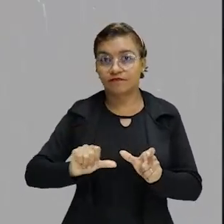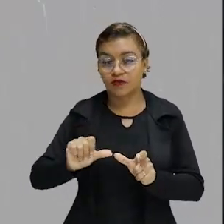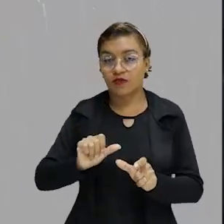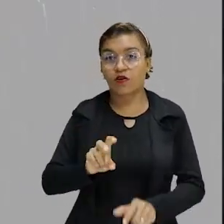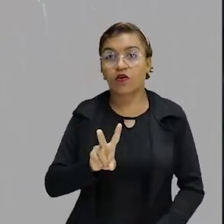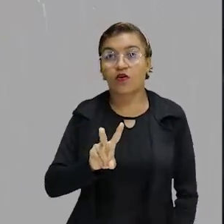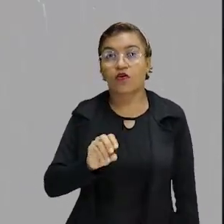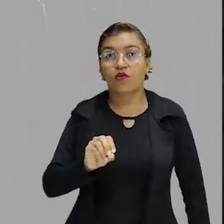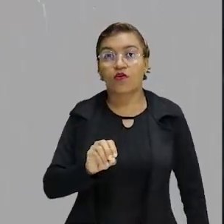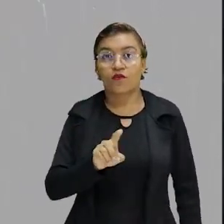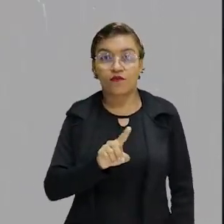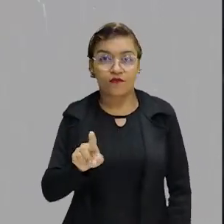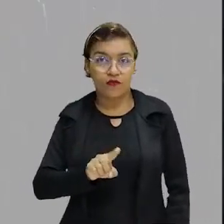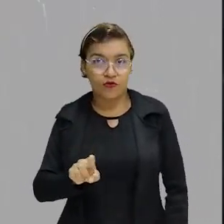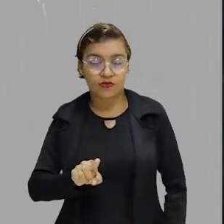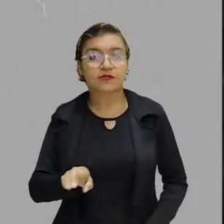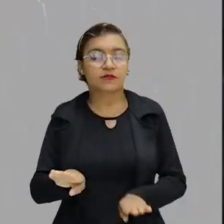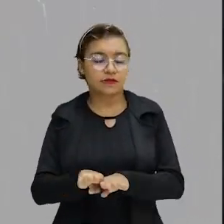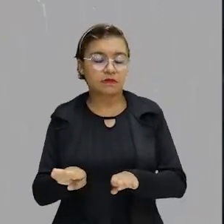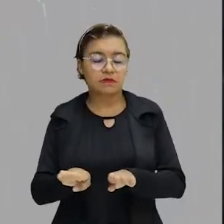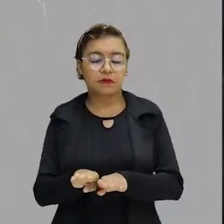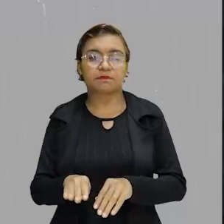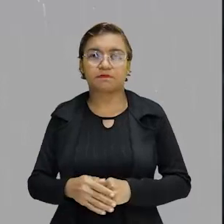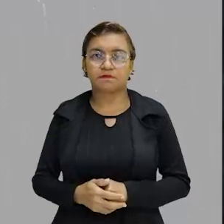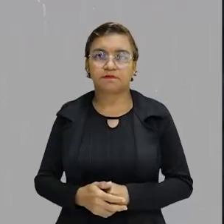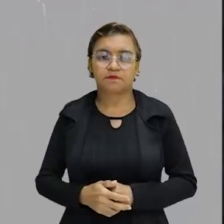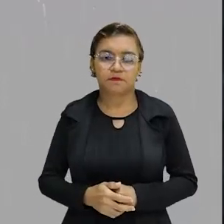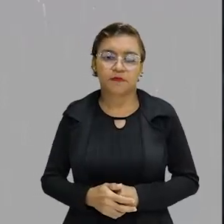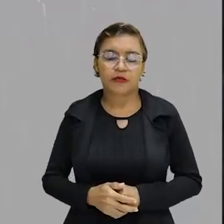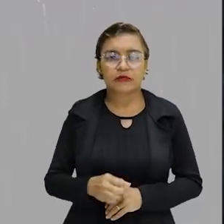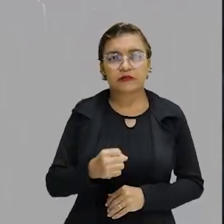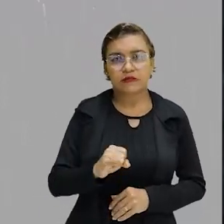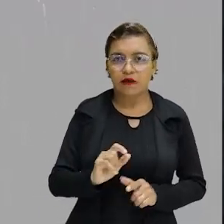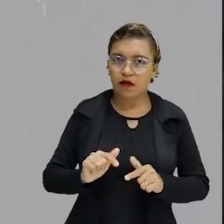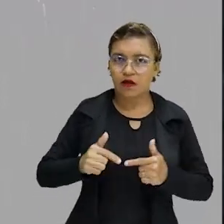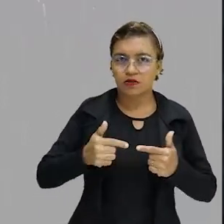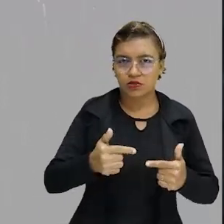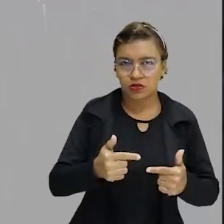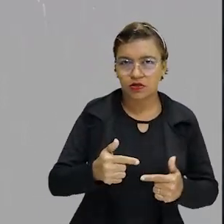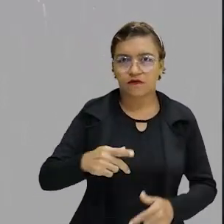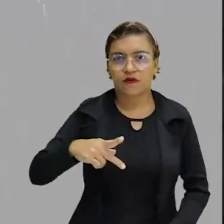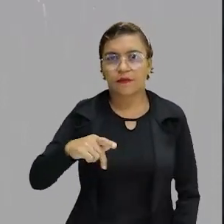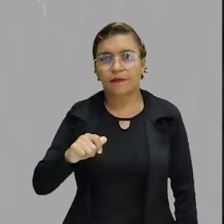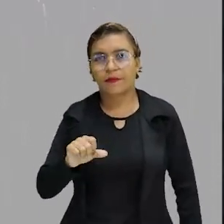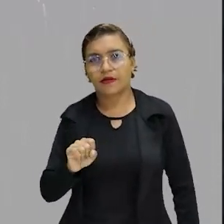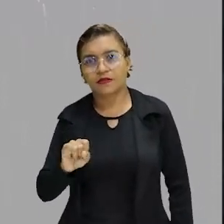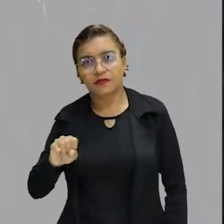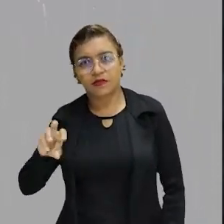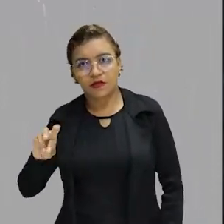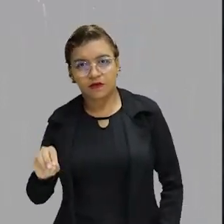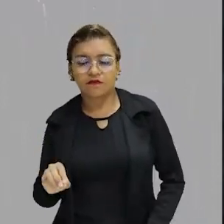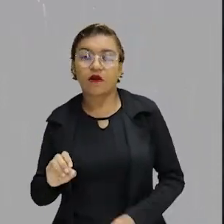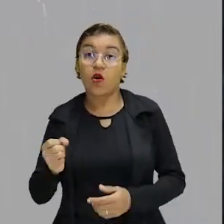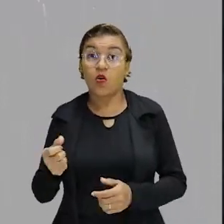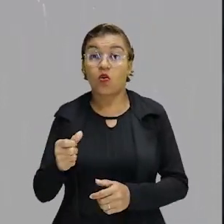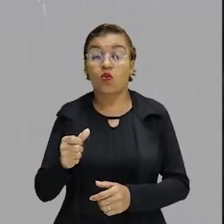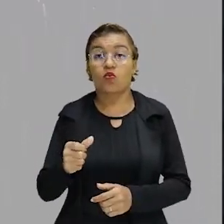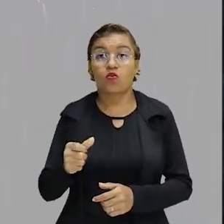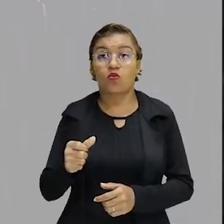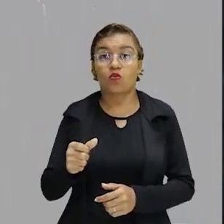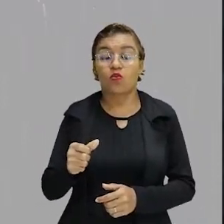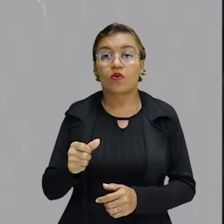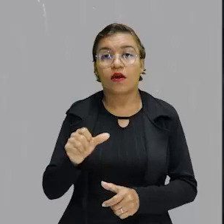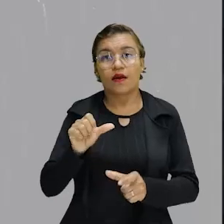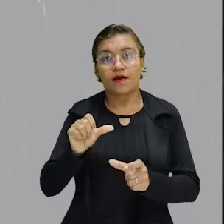voz, né? Nós não vamos ver essa parte aqui da voz, voz ativa, passiva e reflexiva, essa parte nós não vamos ver aqui em